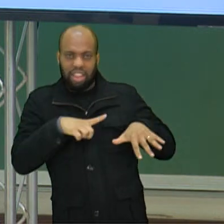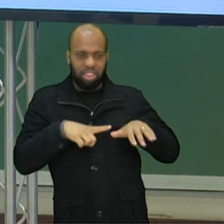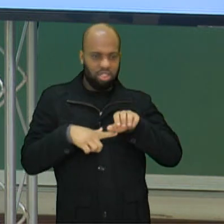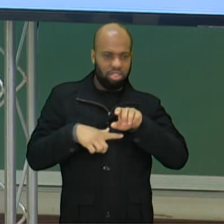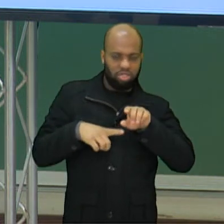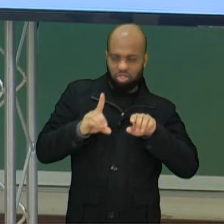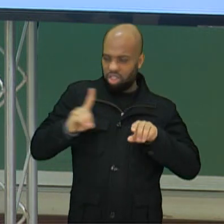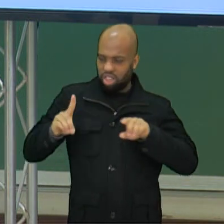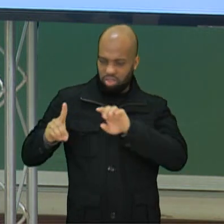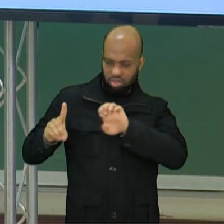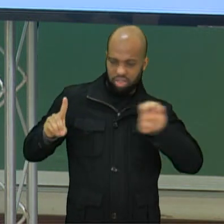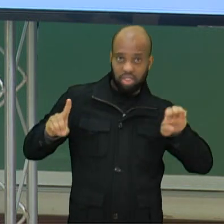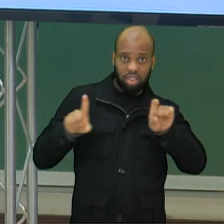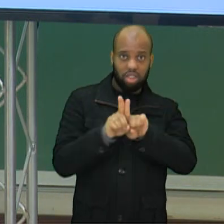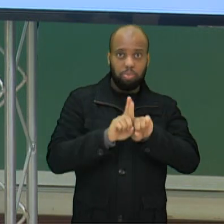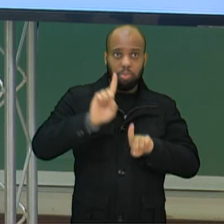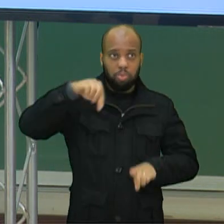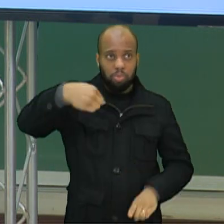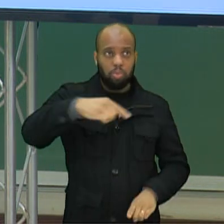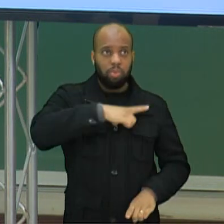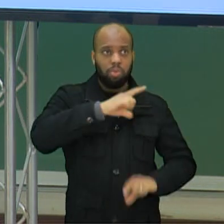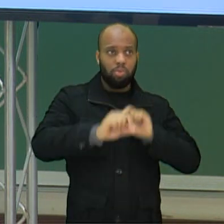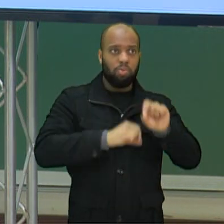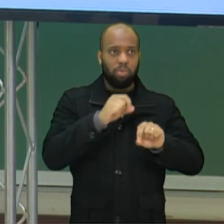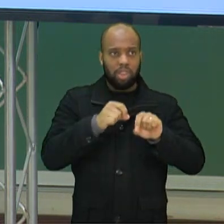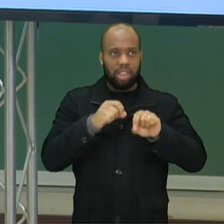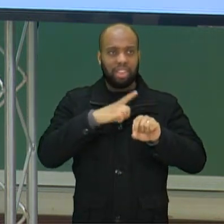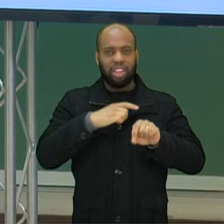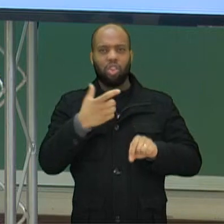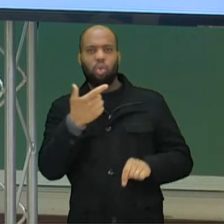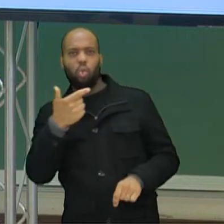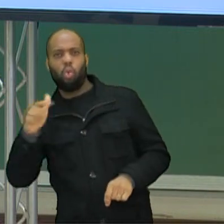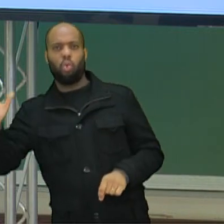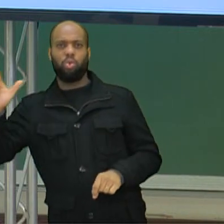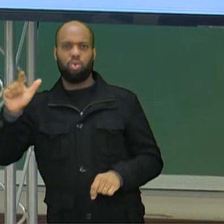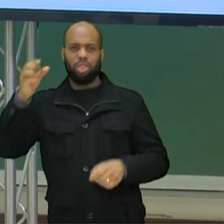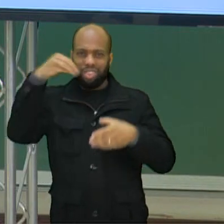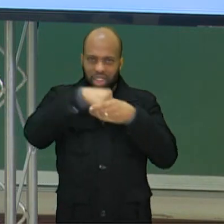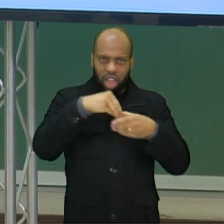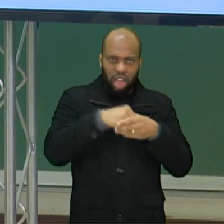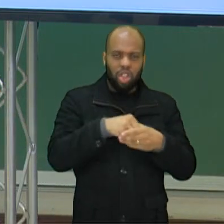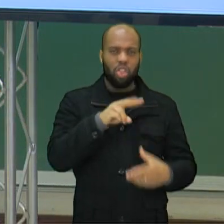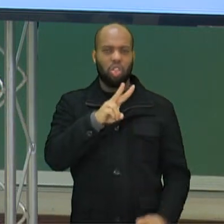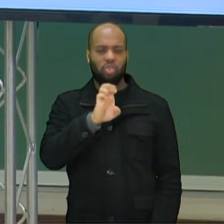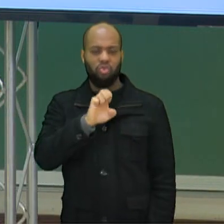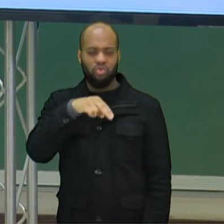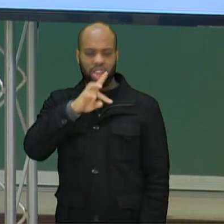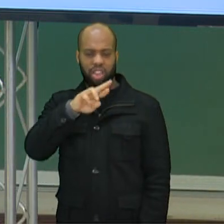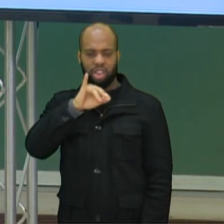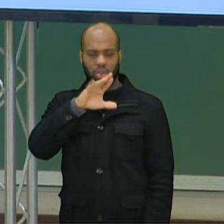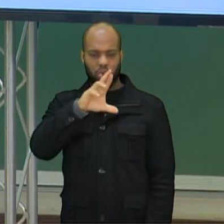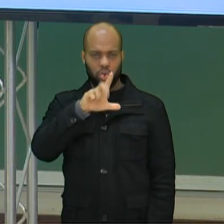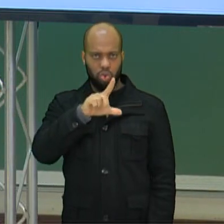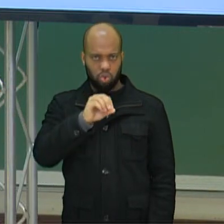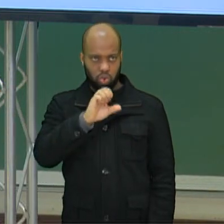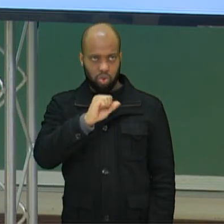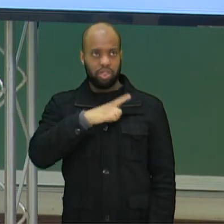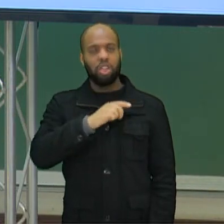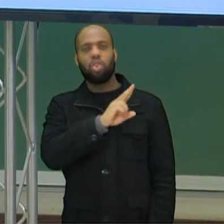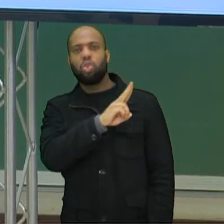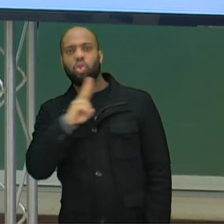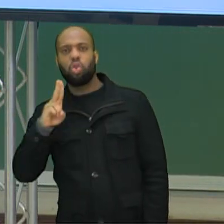esquerdo, e depois vai se ramificar em outras fibras nos ventrículos, com o nome de fibras de